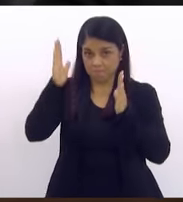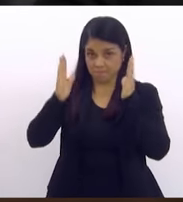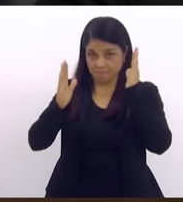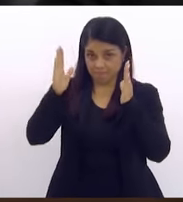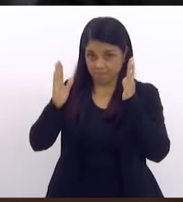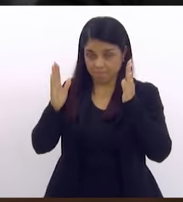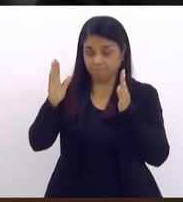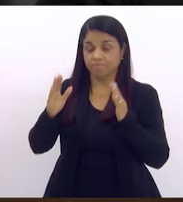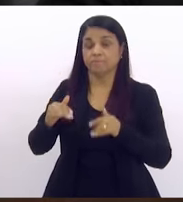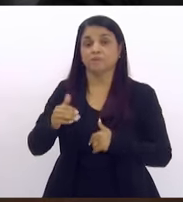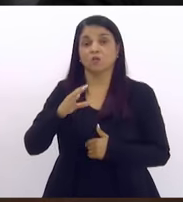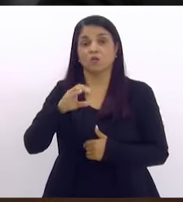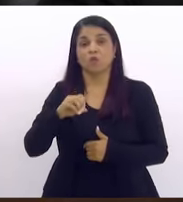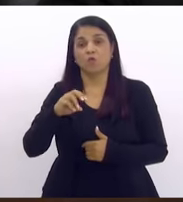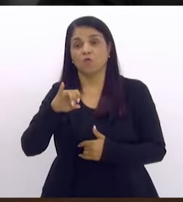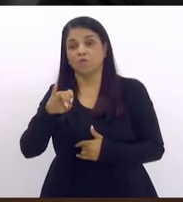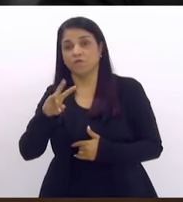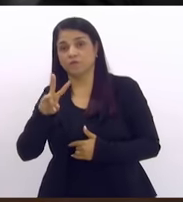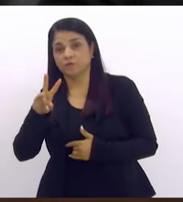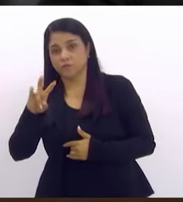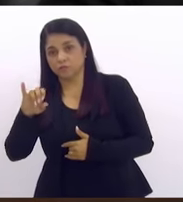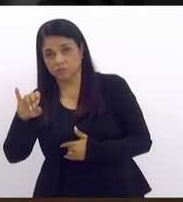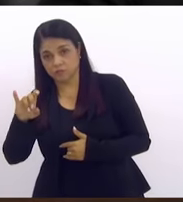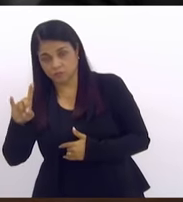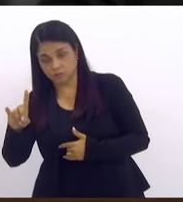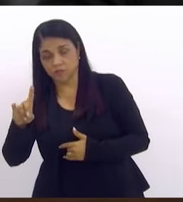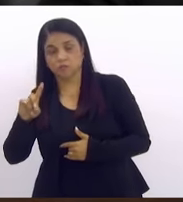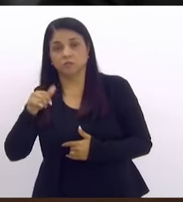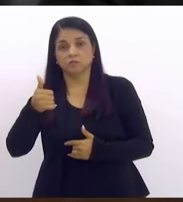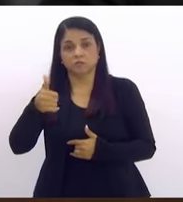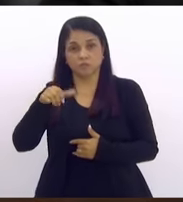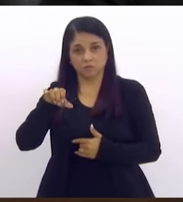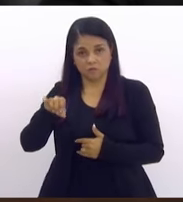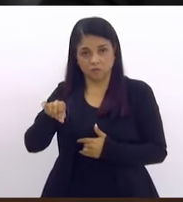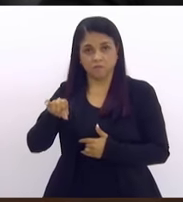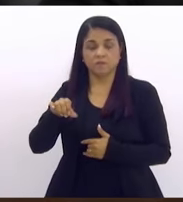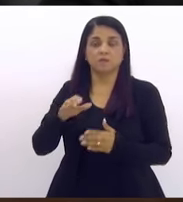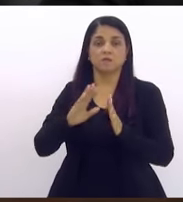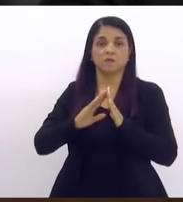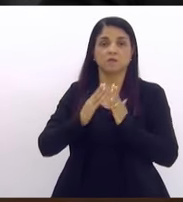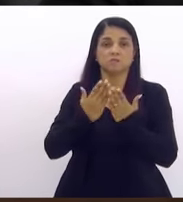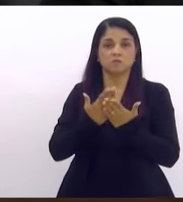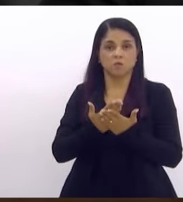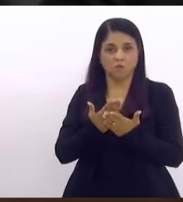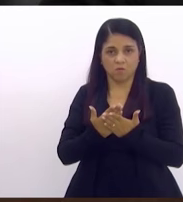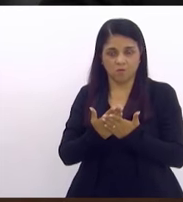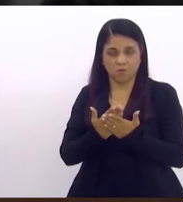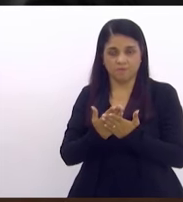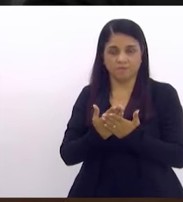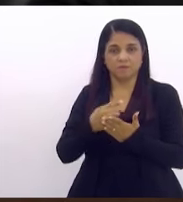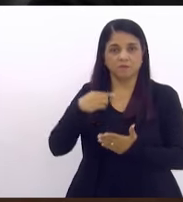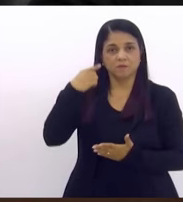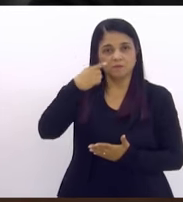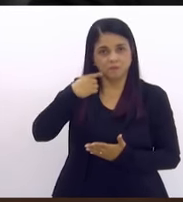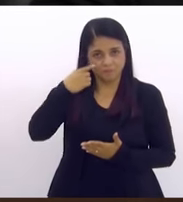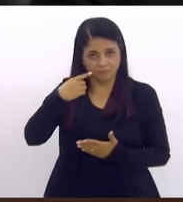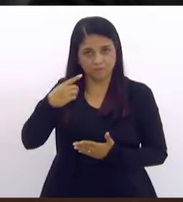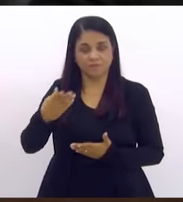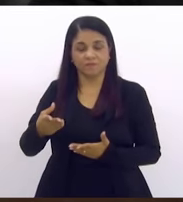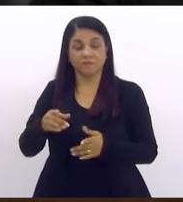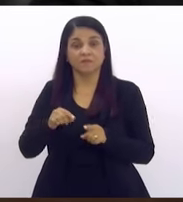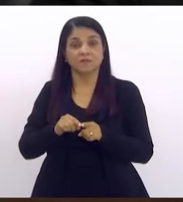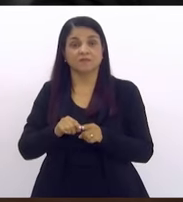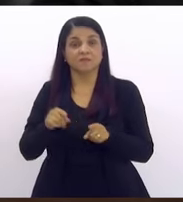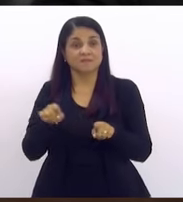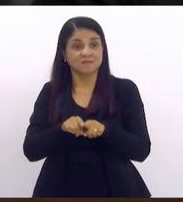covid-19 na escola judicial do TRT da Primeira Região isso não é pouco Desembargador Ivan pois em meio ao